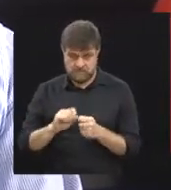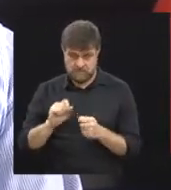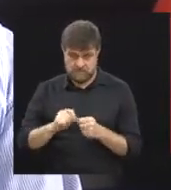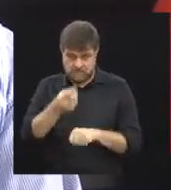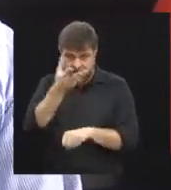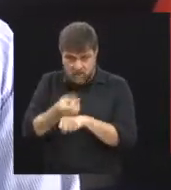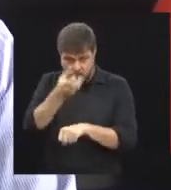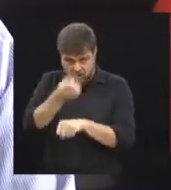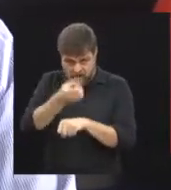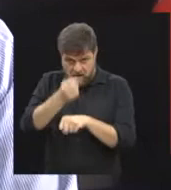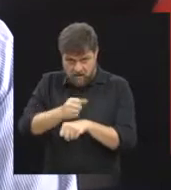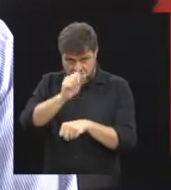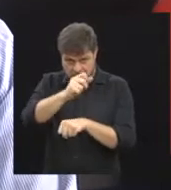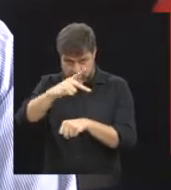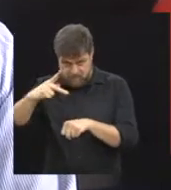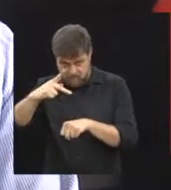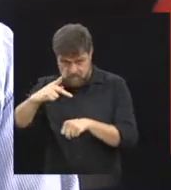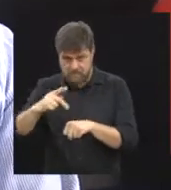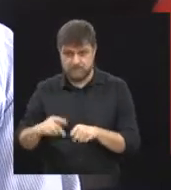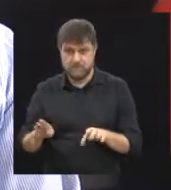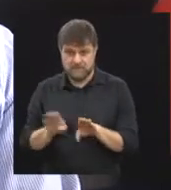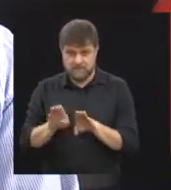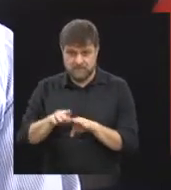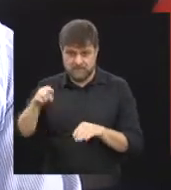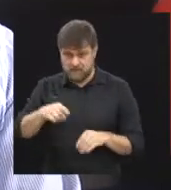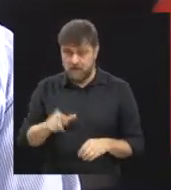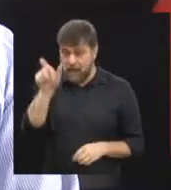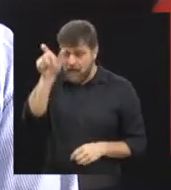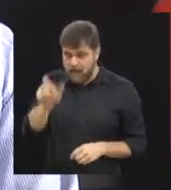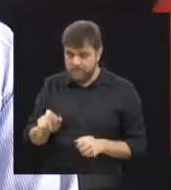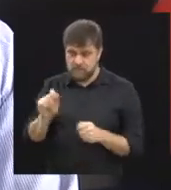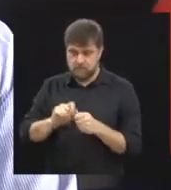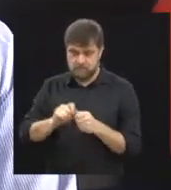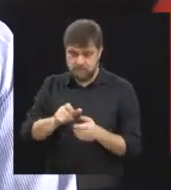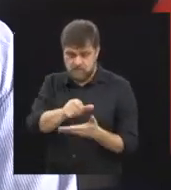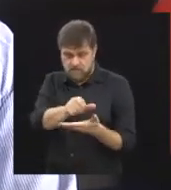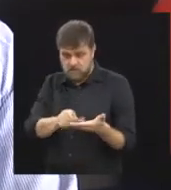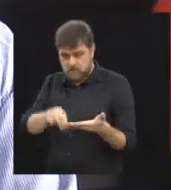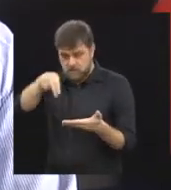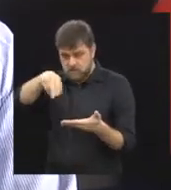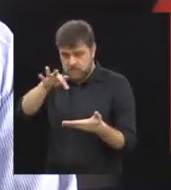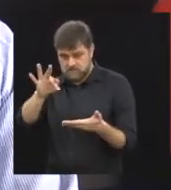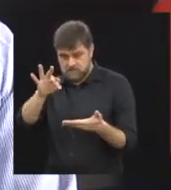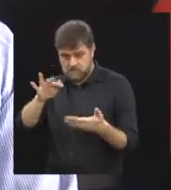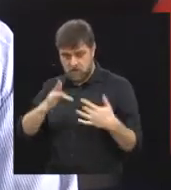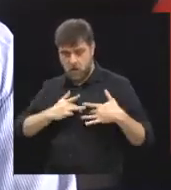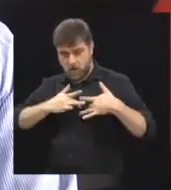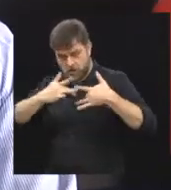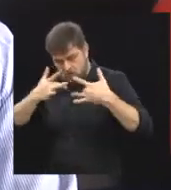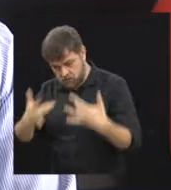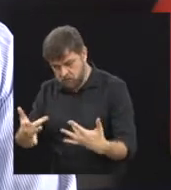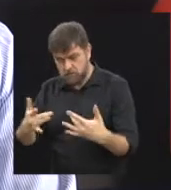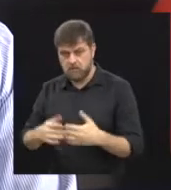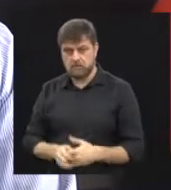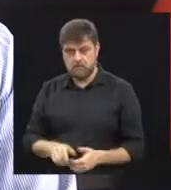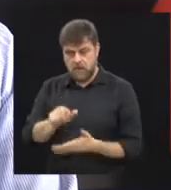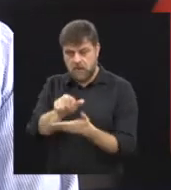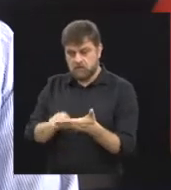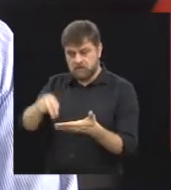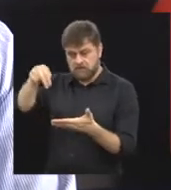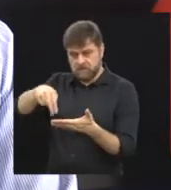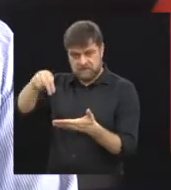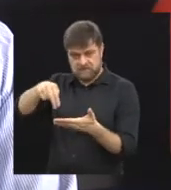deve baixar o aplicativo, né? E o próprio consumidor ele pode doar, deve doar a nota fiscal